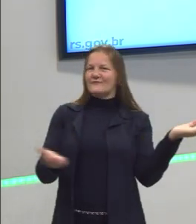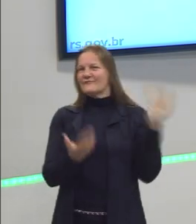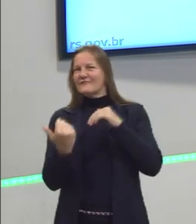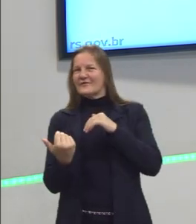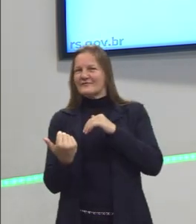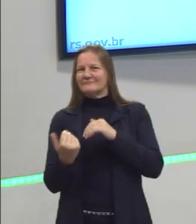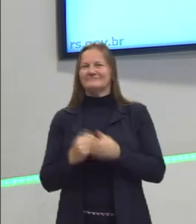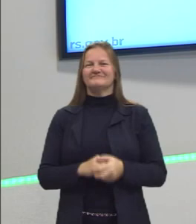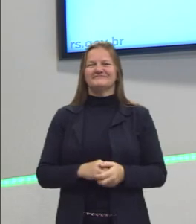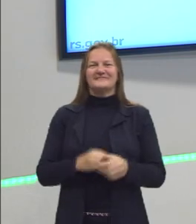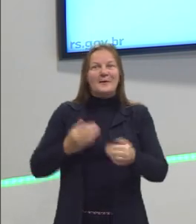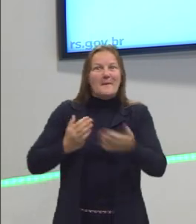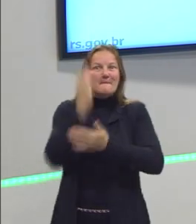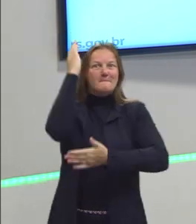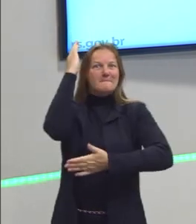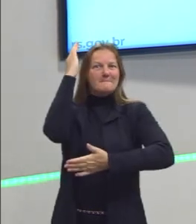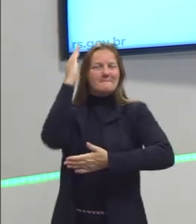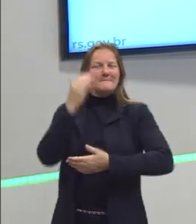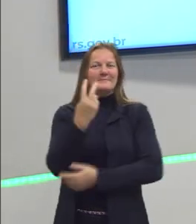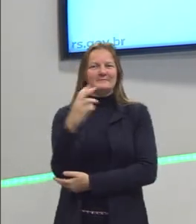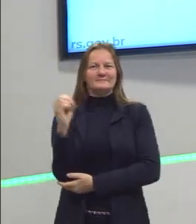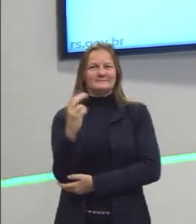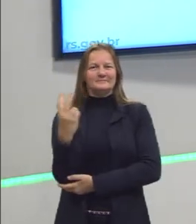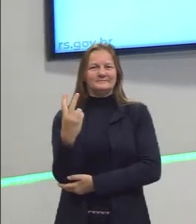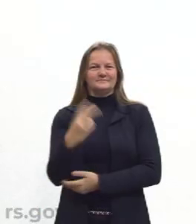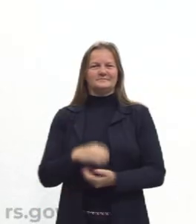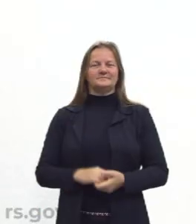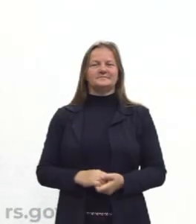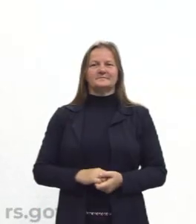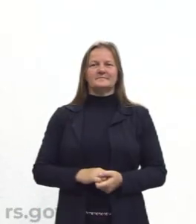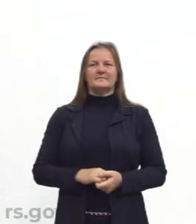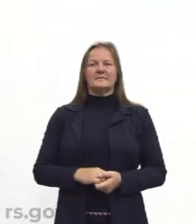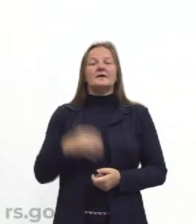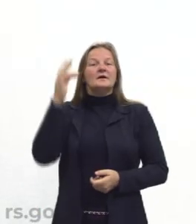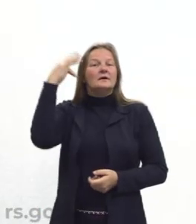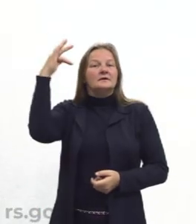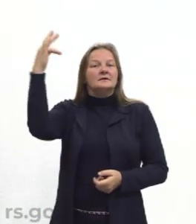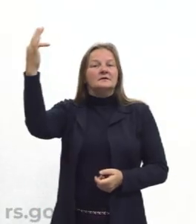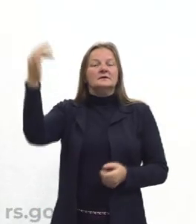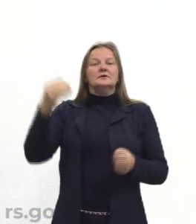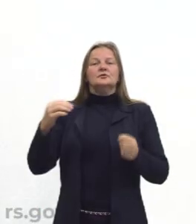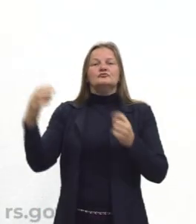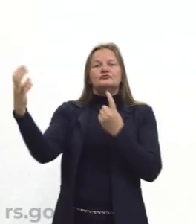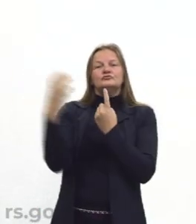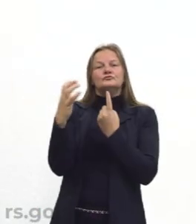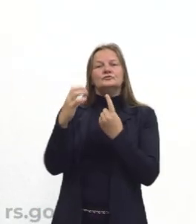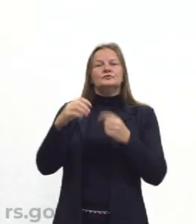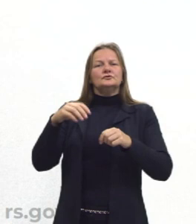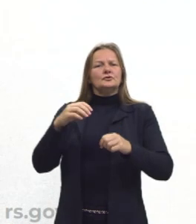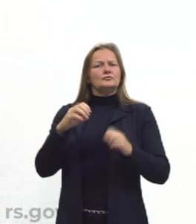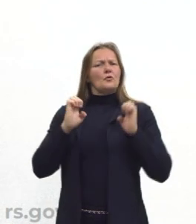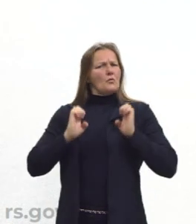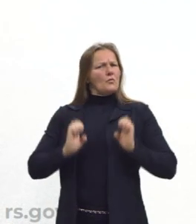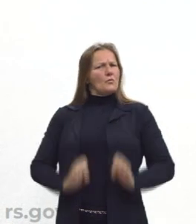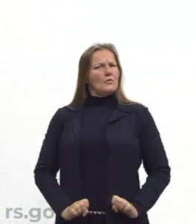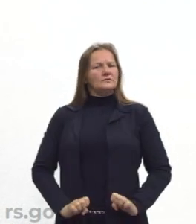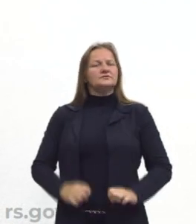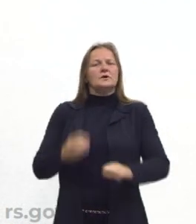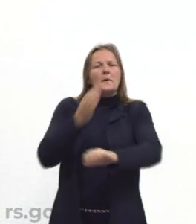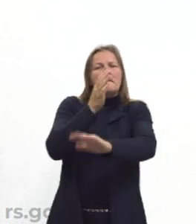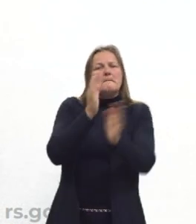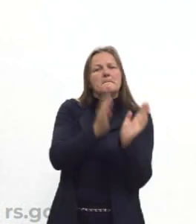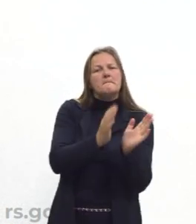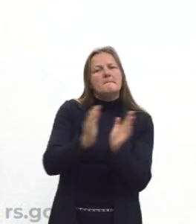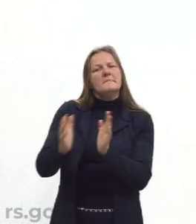lá partiu passar em 2022 a filosofia implicações éticas no período medieval